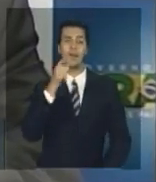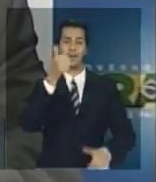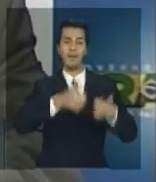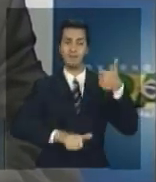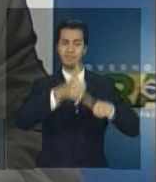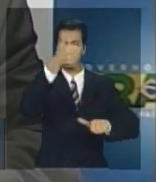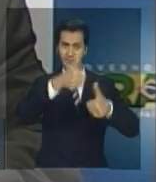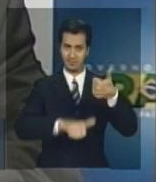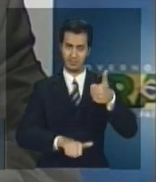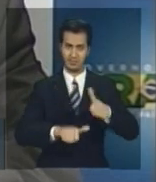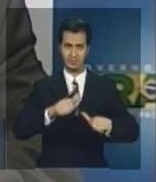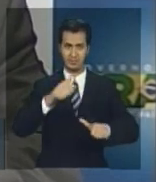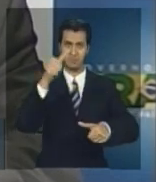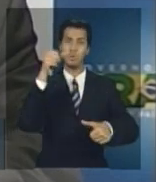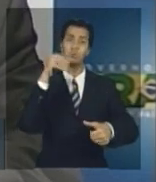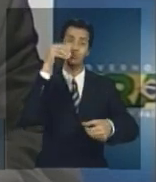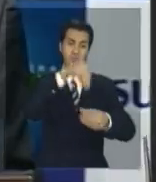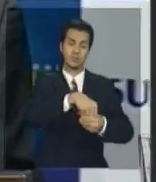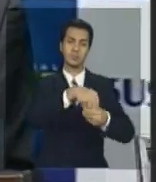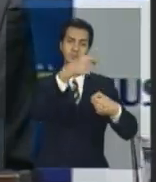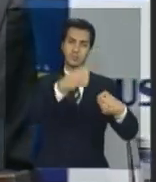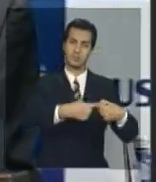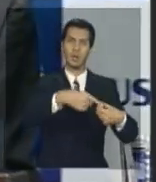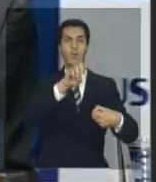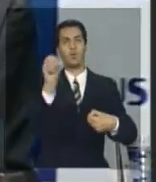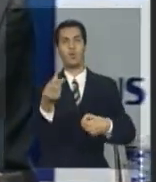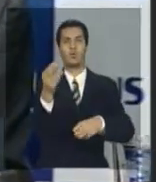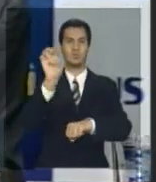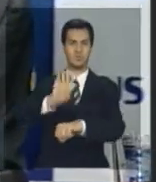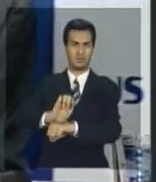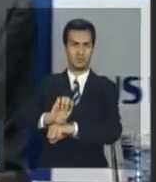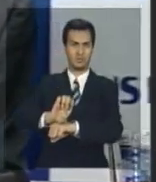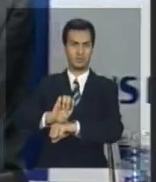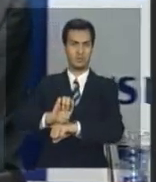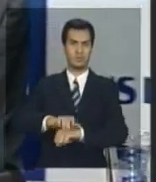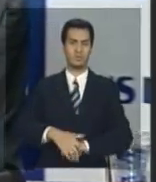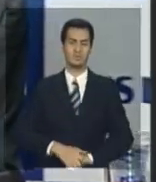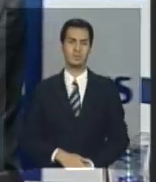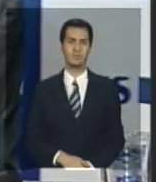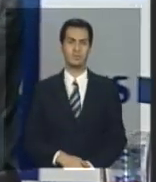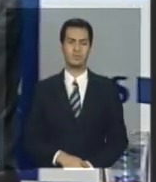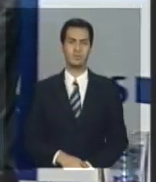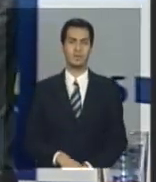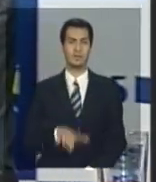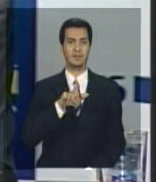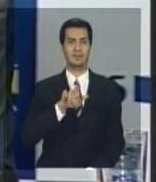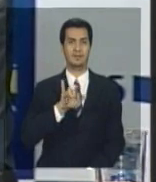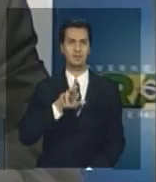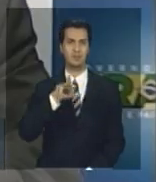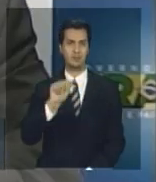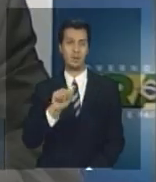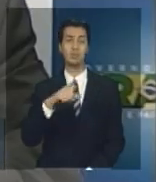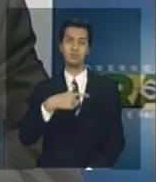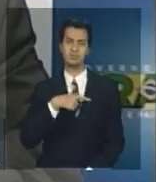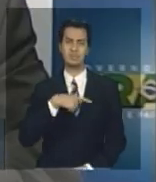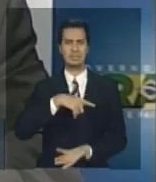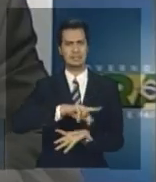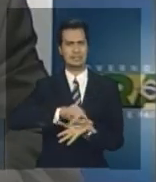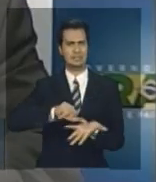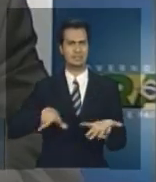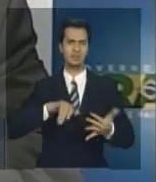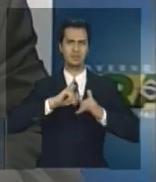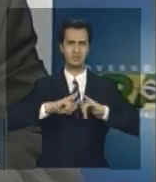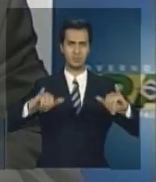de uma epidemia no município ou no estado. O Lira tem um conjunto de informações que são muito